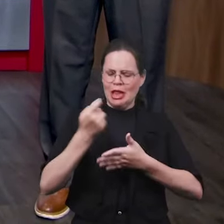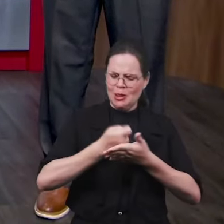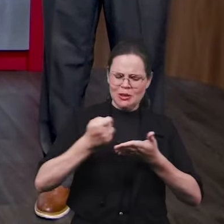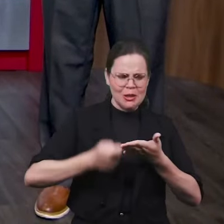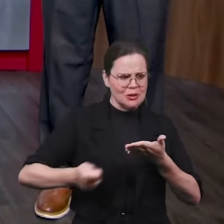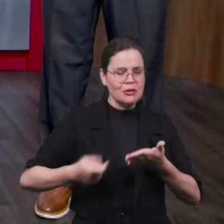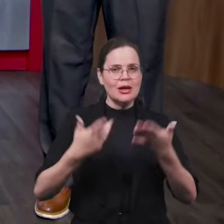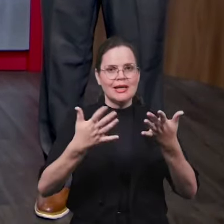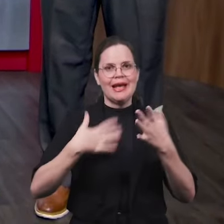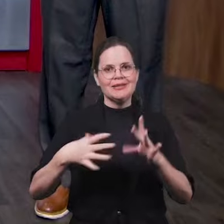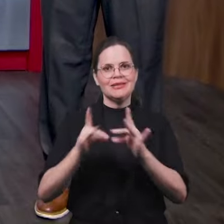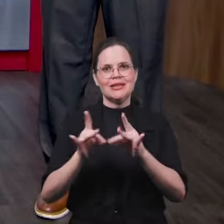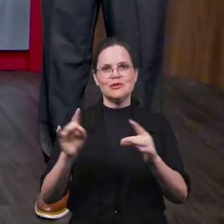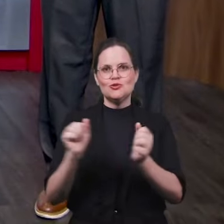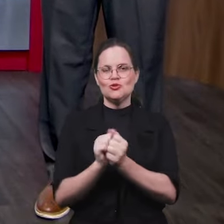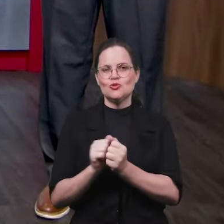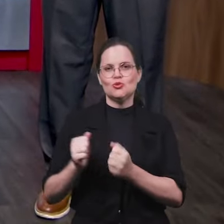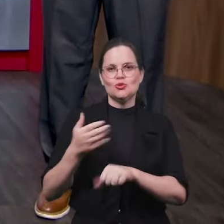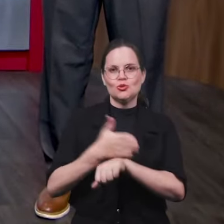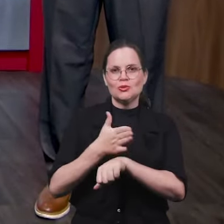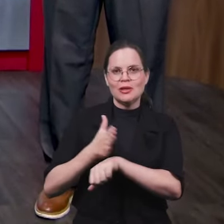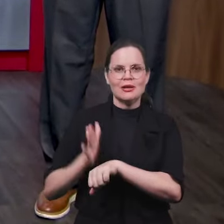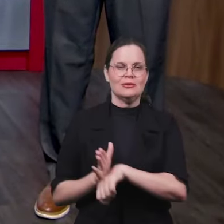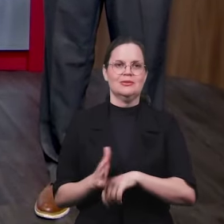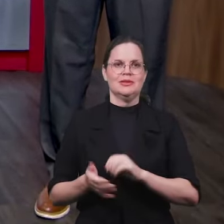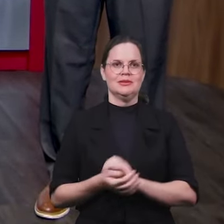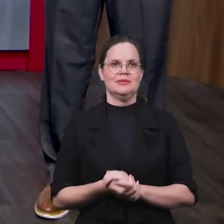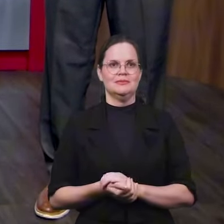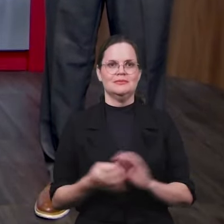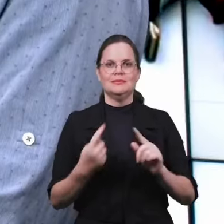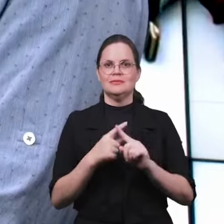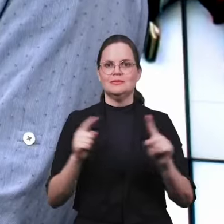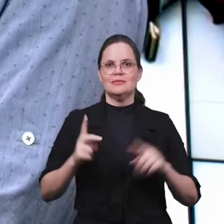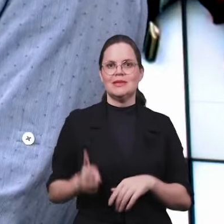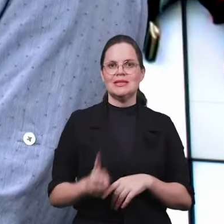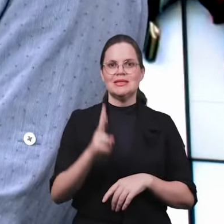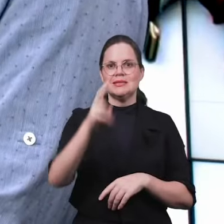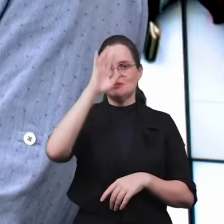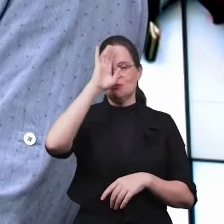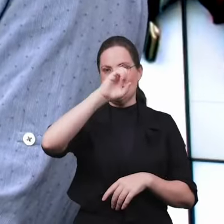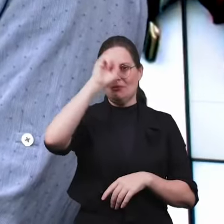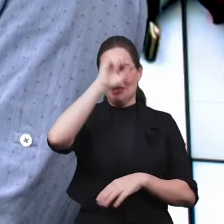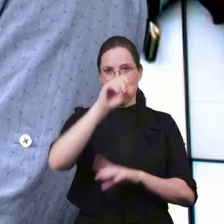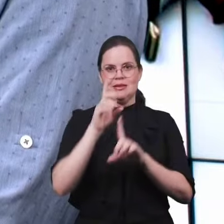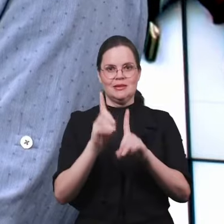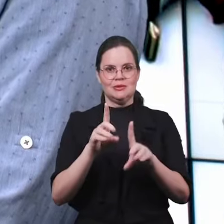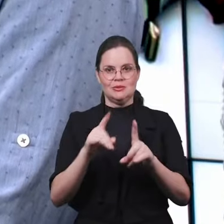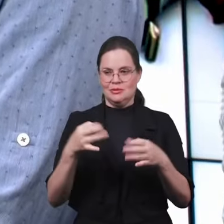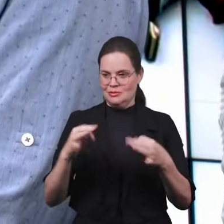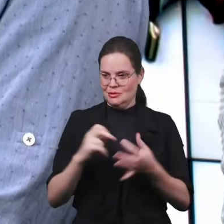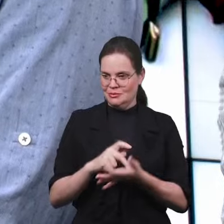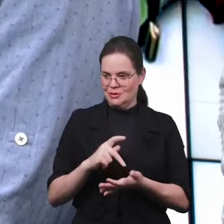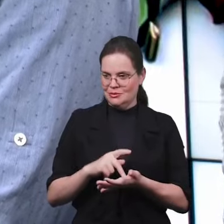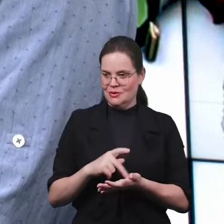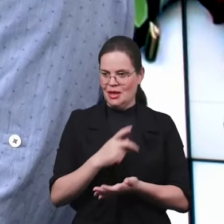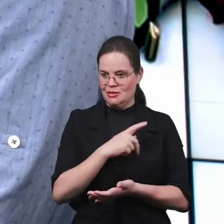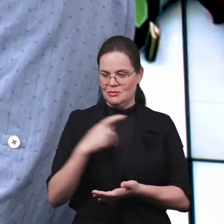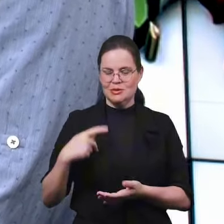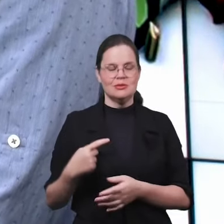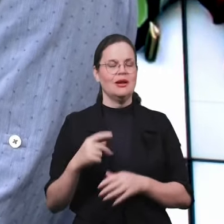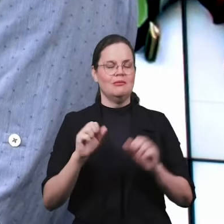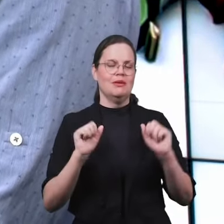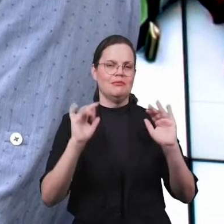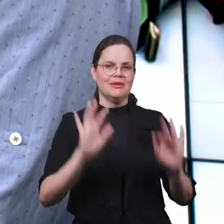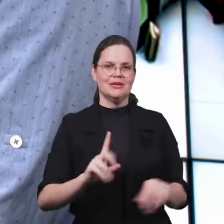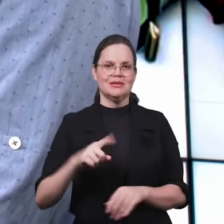que estejamos por perto o tempo todo, mas sempre em busca da doutrina, não, pastor Denis? Isso é